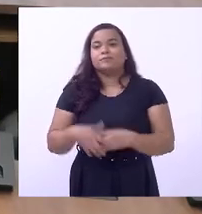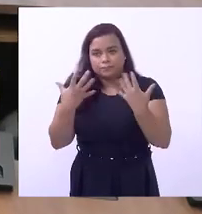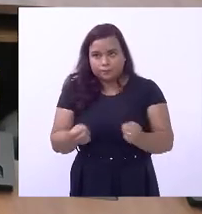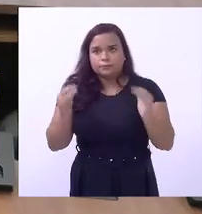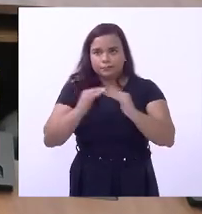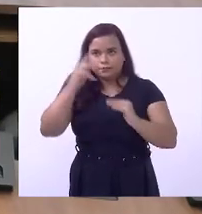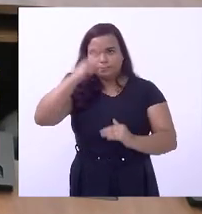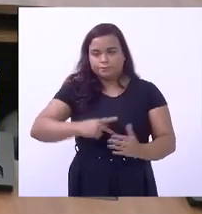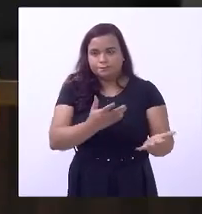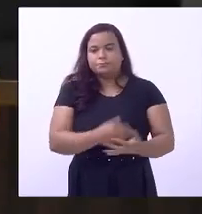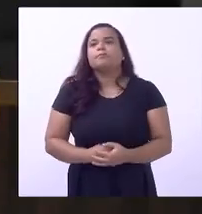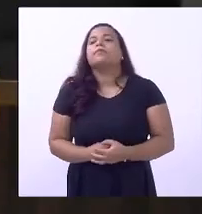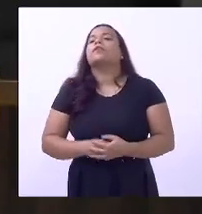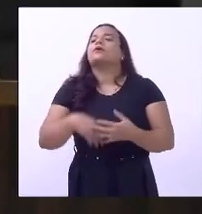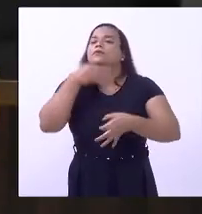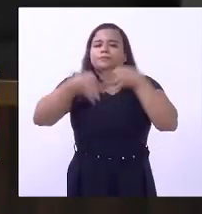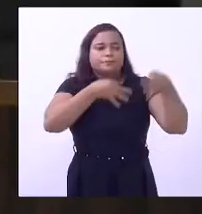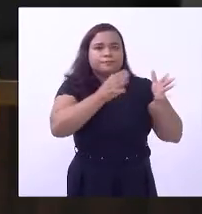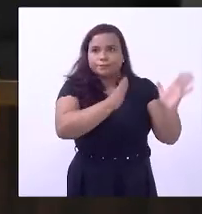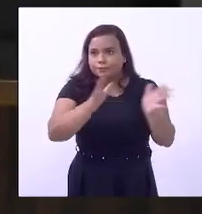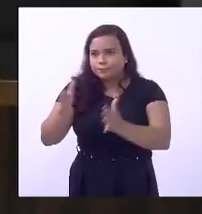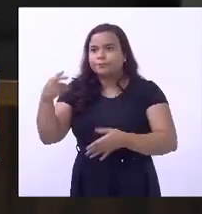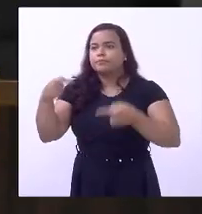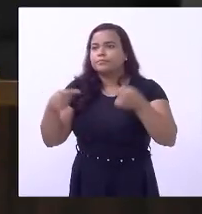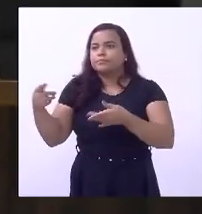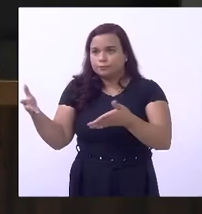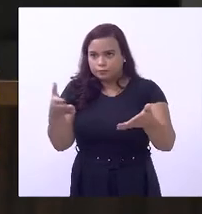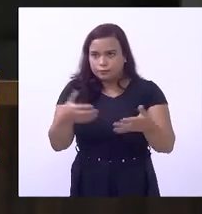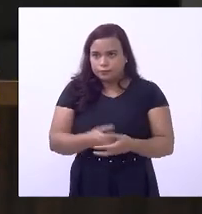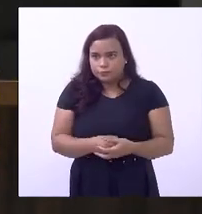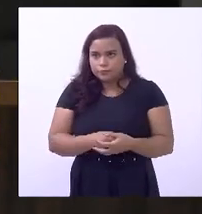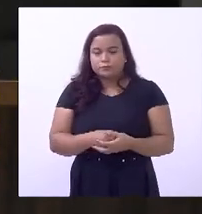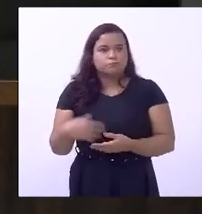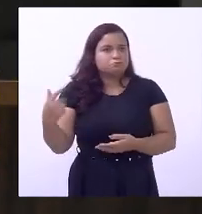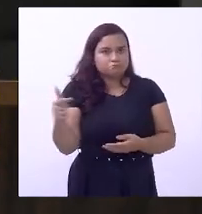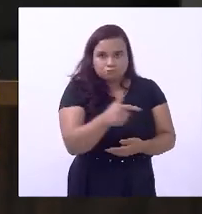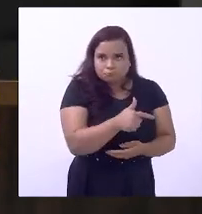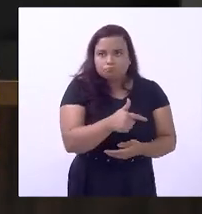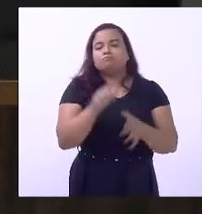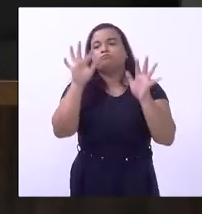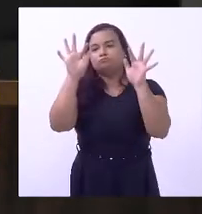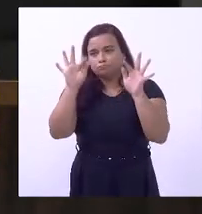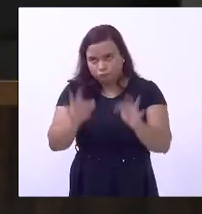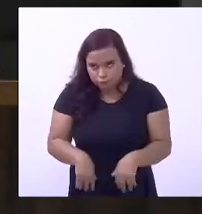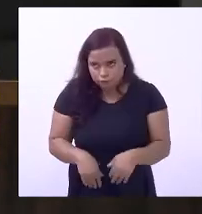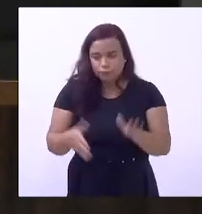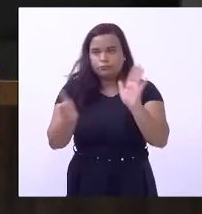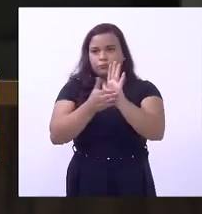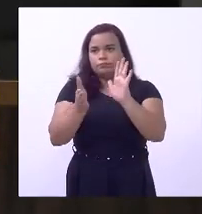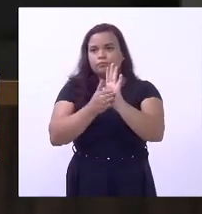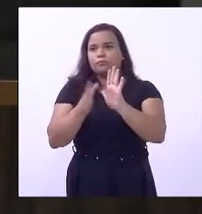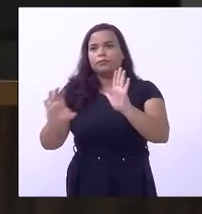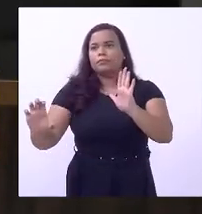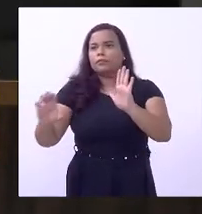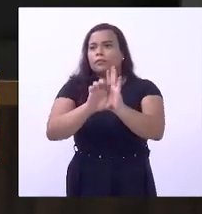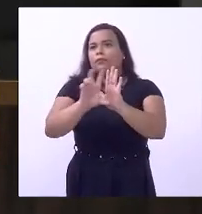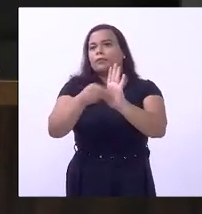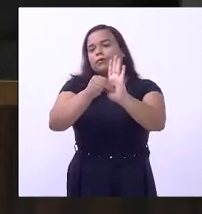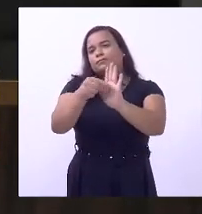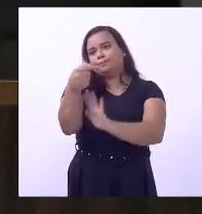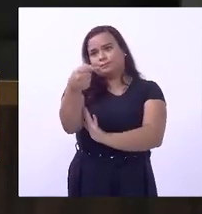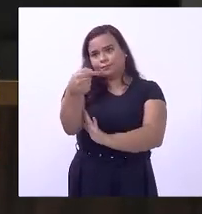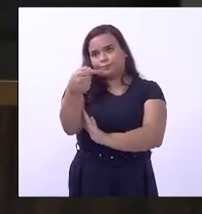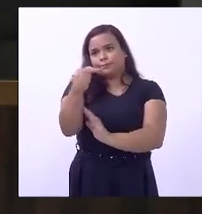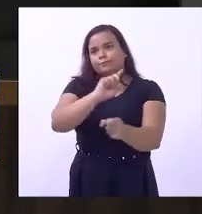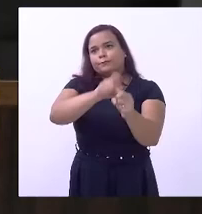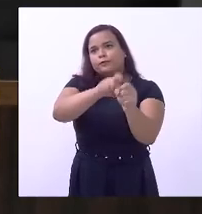Favorável, presidente. Os pareceres emitidos em discussão. Não havendo que queira discutir, encerra da discussão. A presente proposta recebeu 7 emendas e